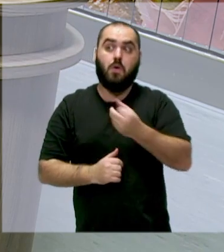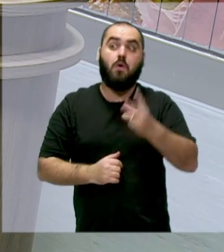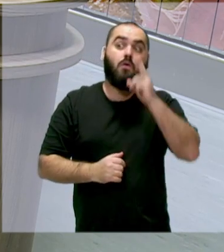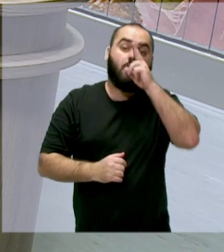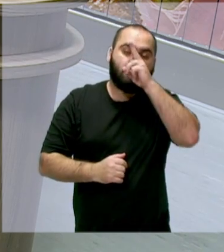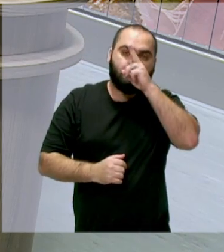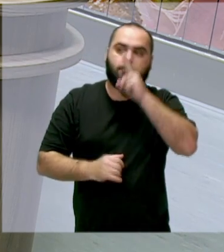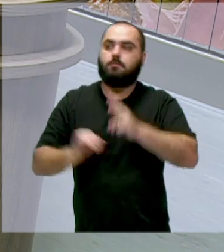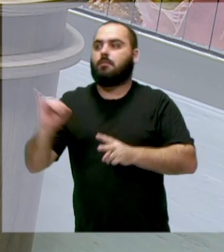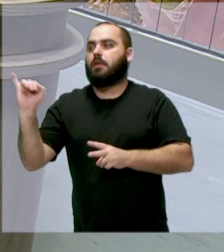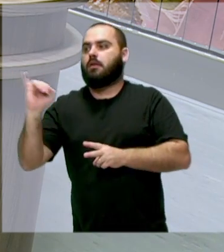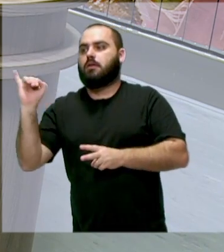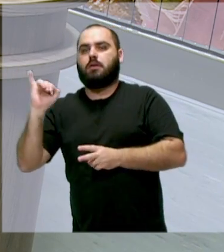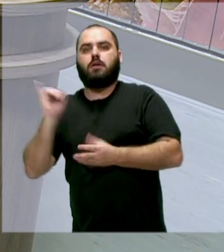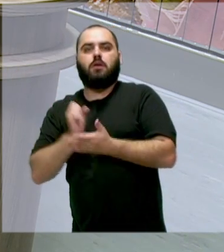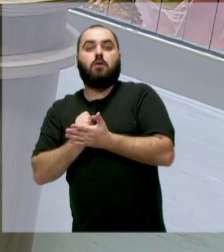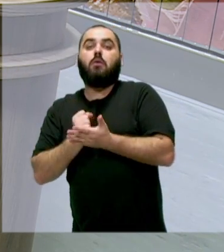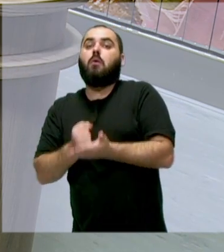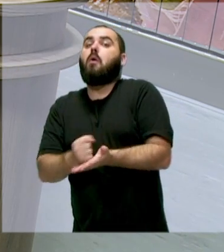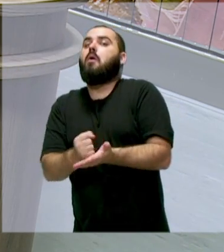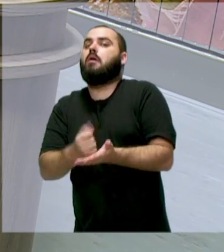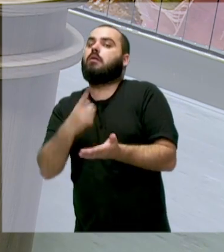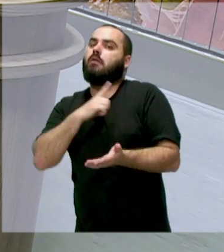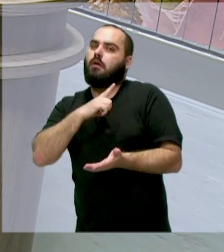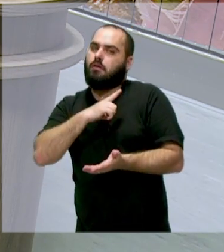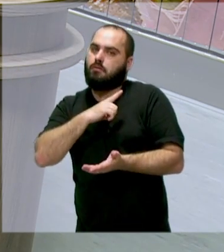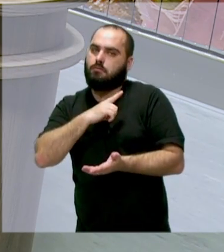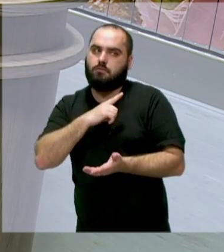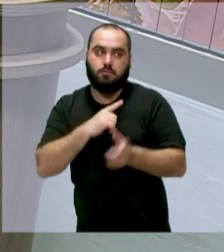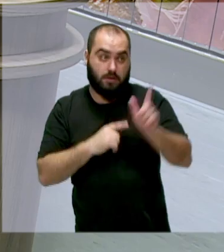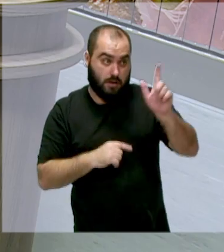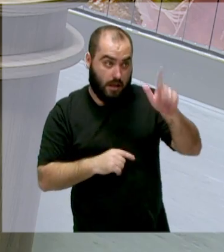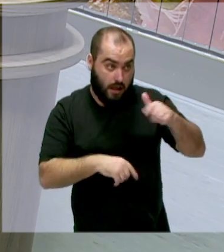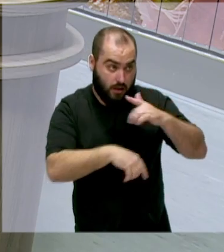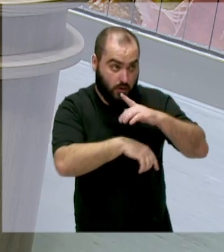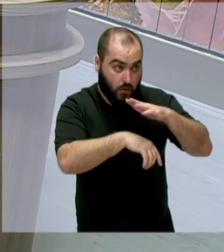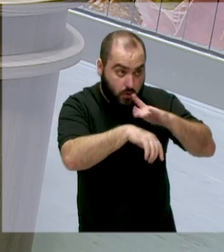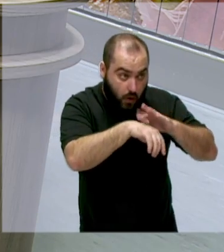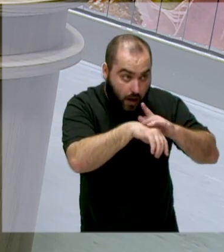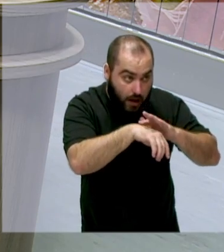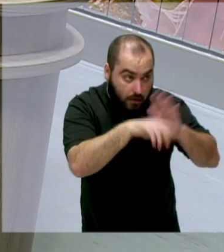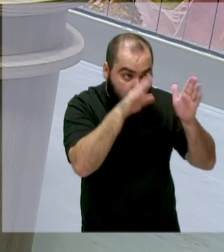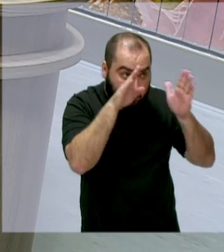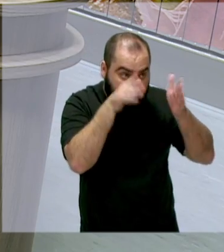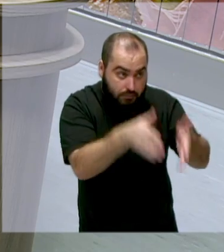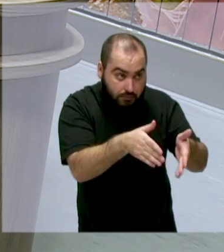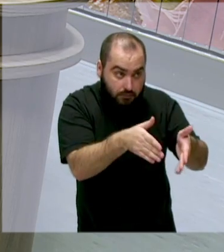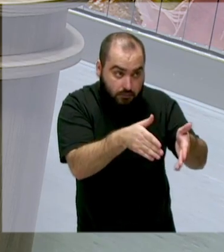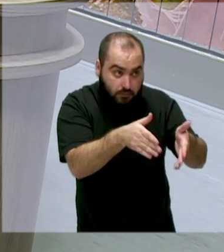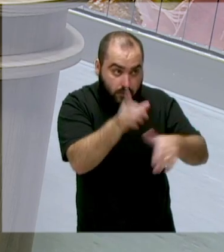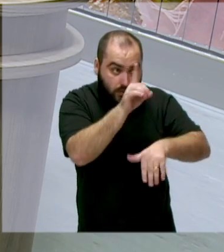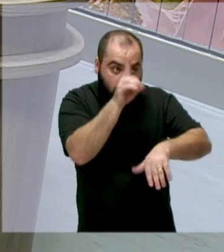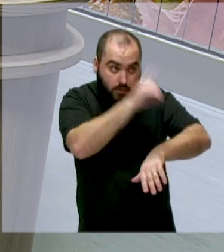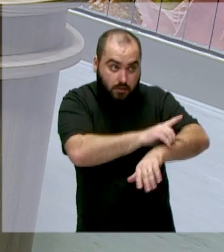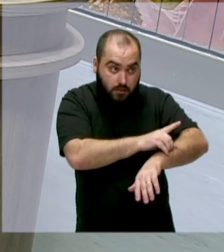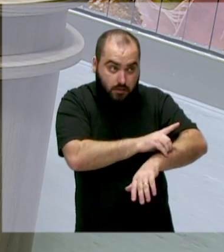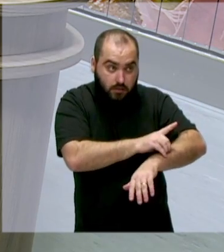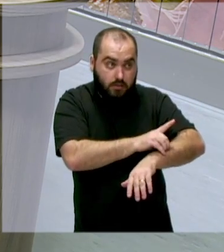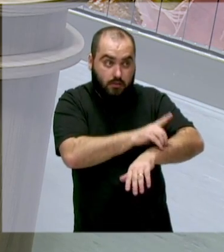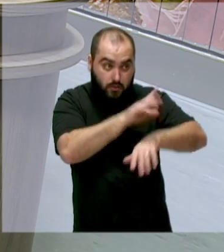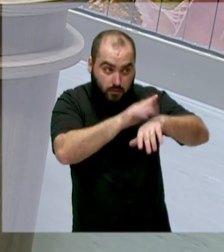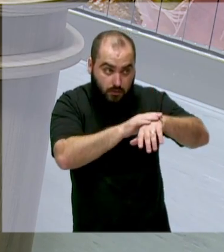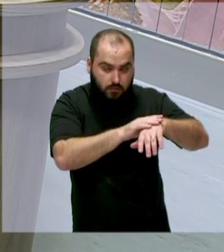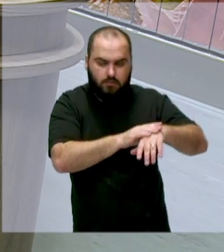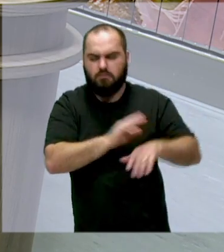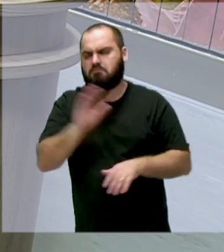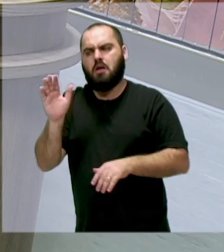tem uma quantidade controlada. Isso é muito... De casos da doença bem específico, não do aparecimento do mosquito transmissor. Focos